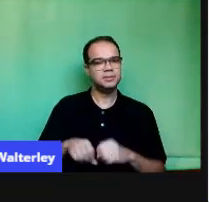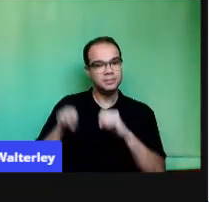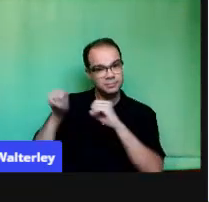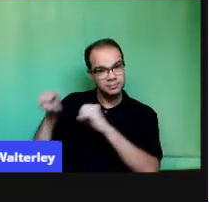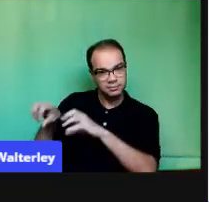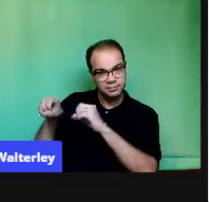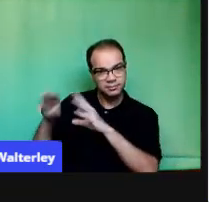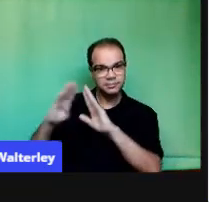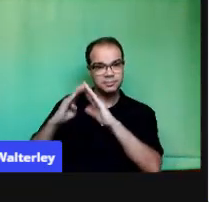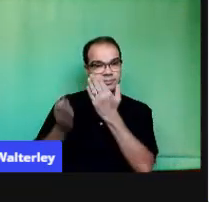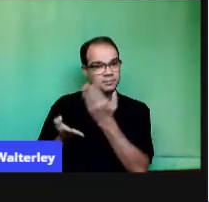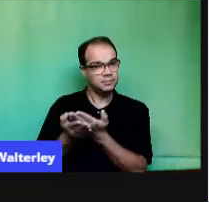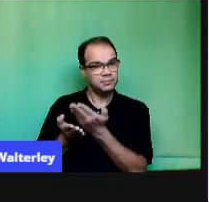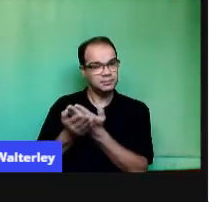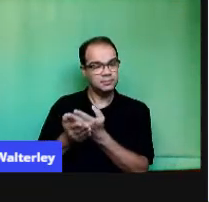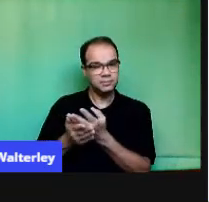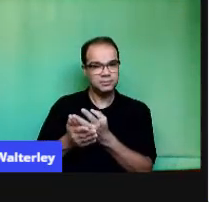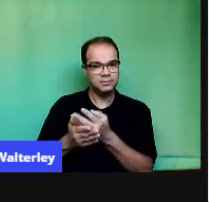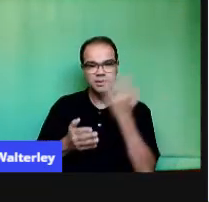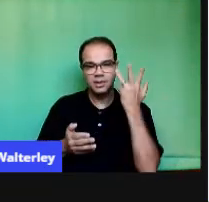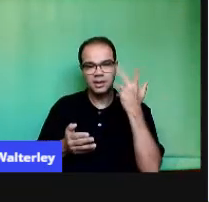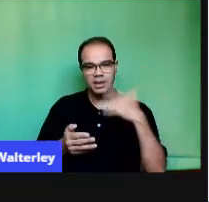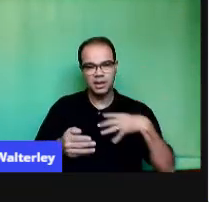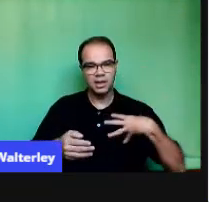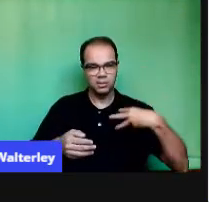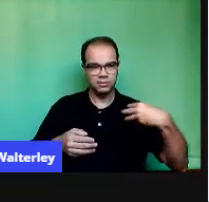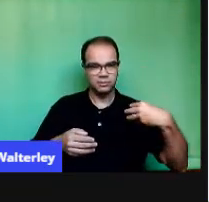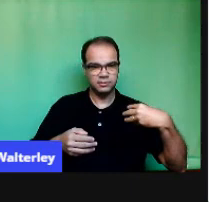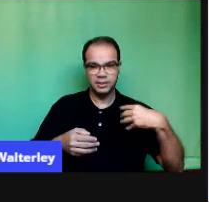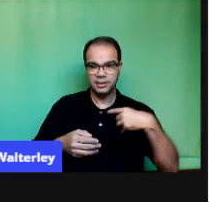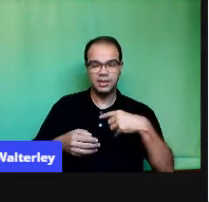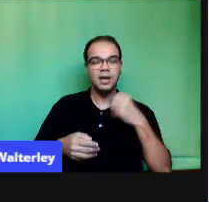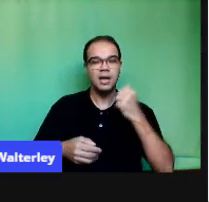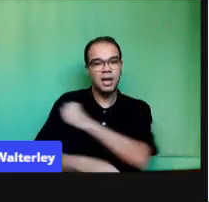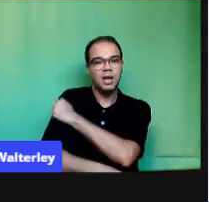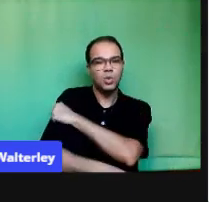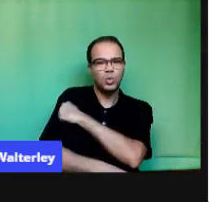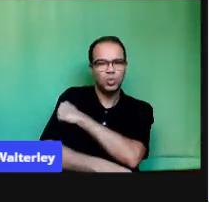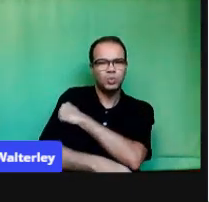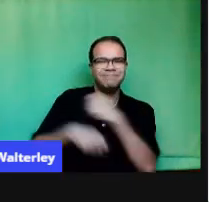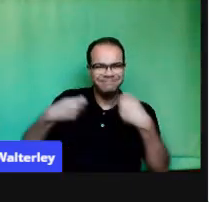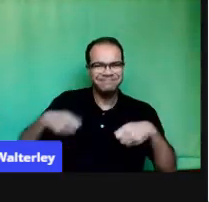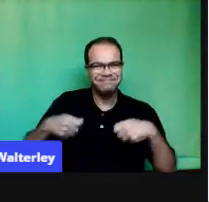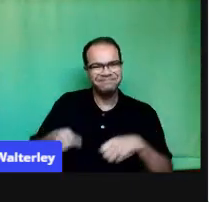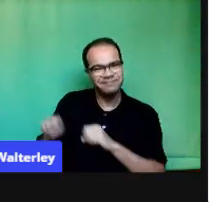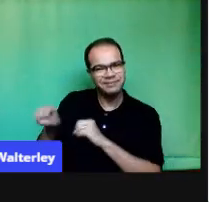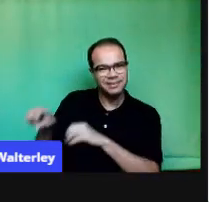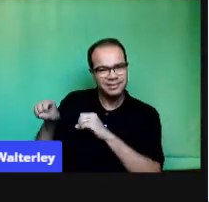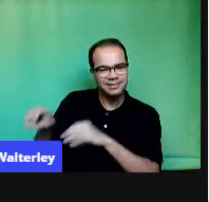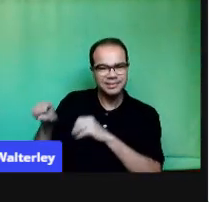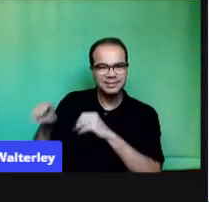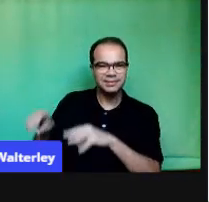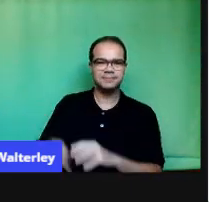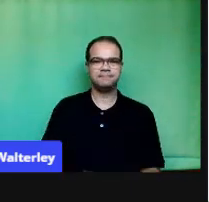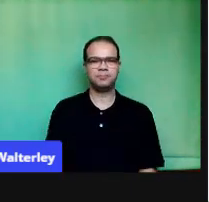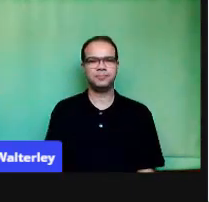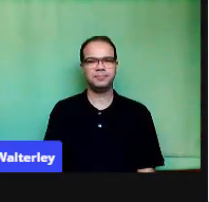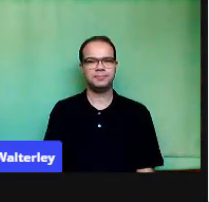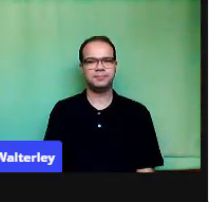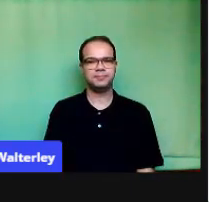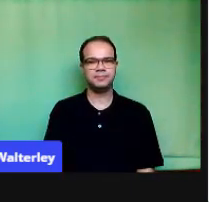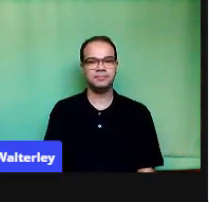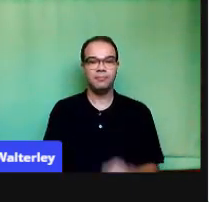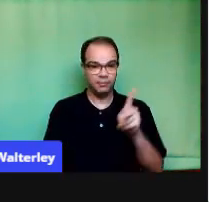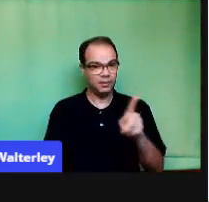tema que traduz a nossa necessidade, os problemas sociais e ambientais correlacionados. Então, os professores tomaram essa decisão. Houve